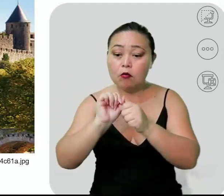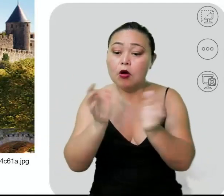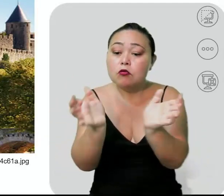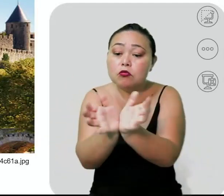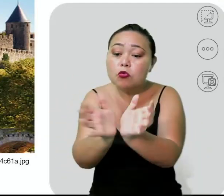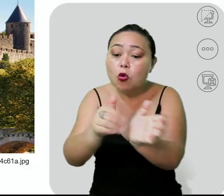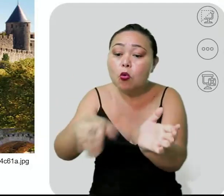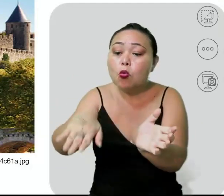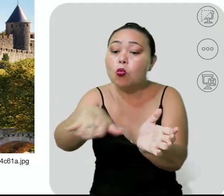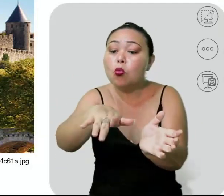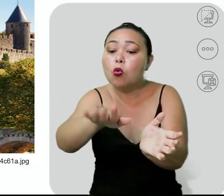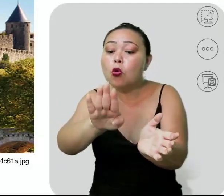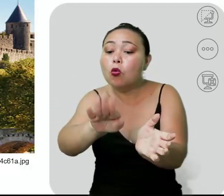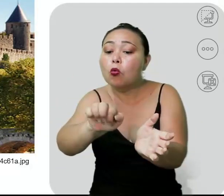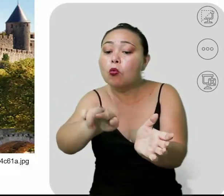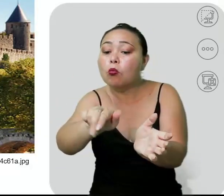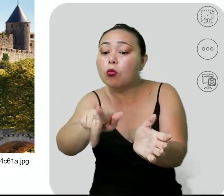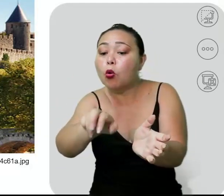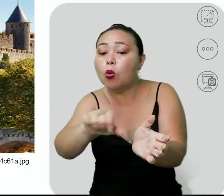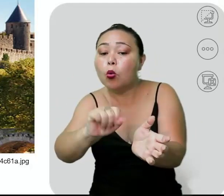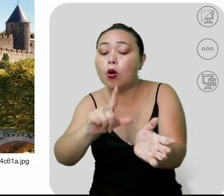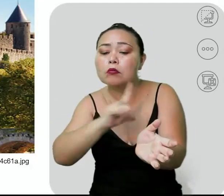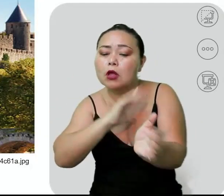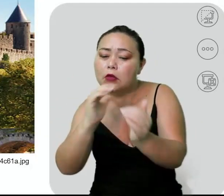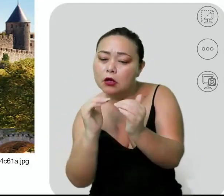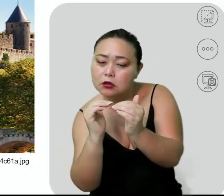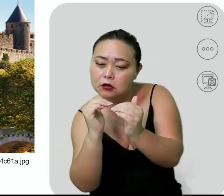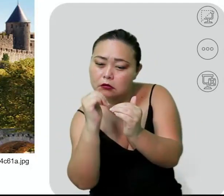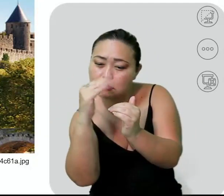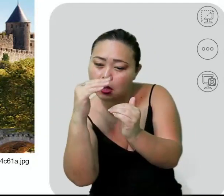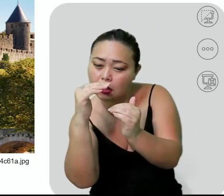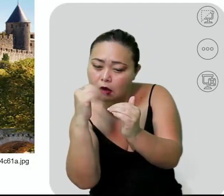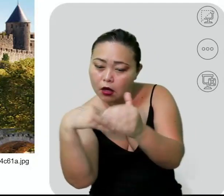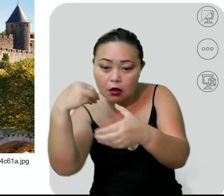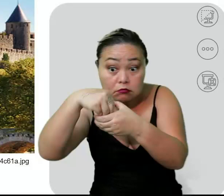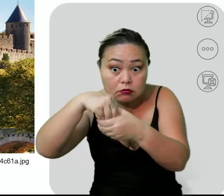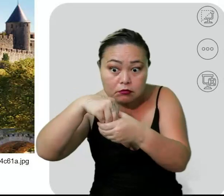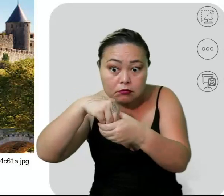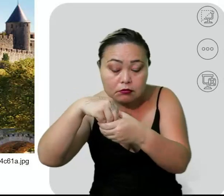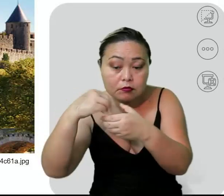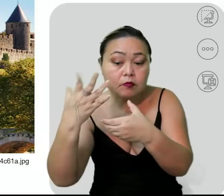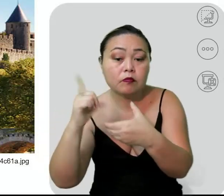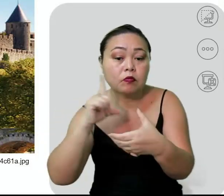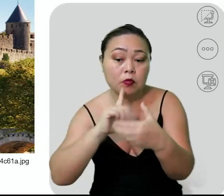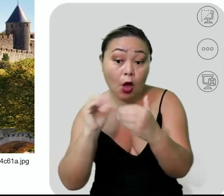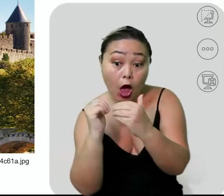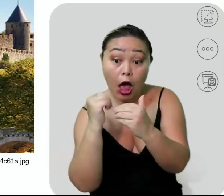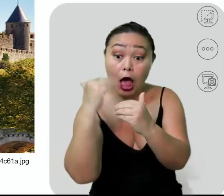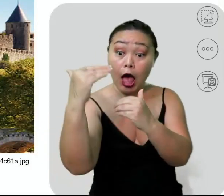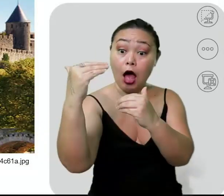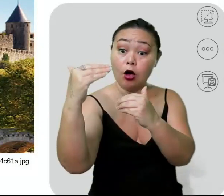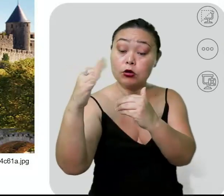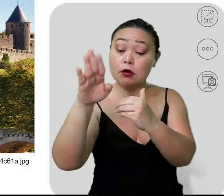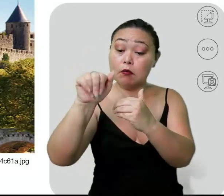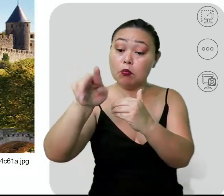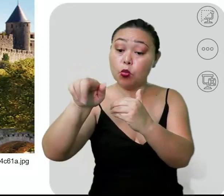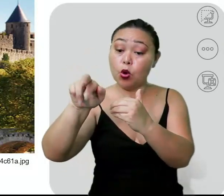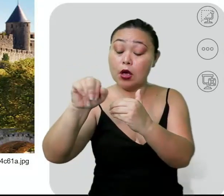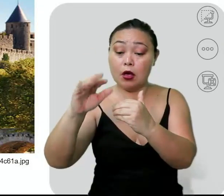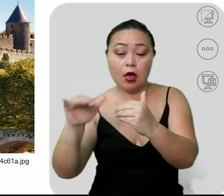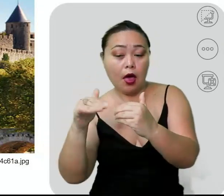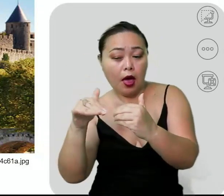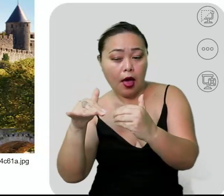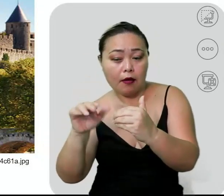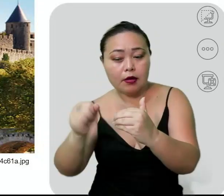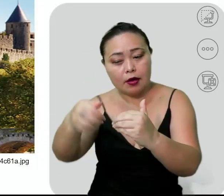burgueses ainda têm uma divisão dentro dessa classe. Eu tenho a alta burguesia, a